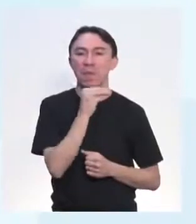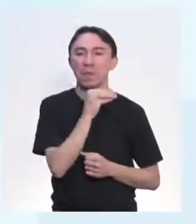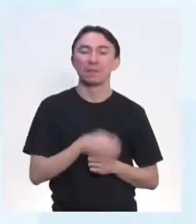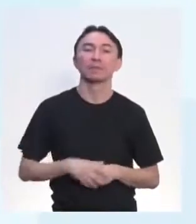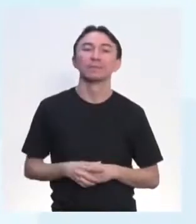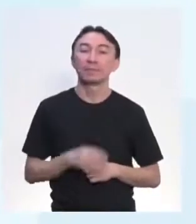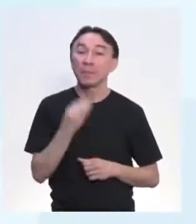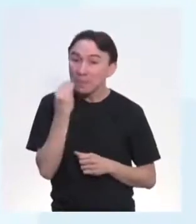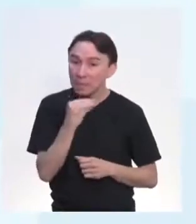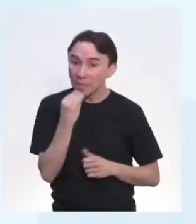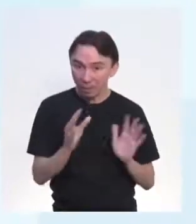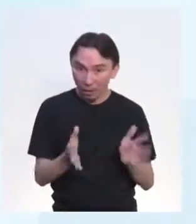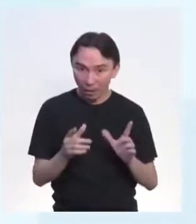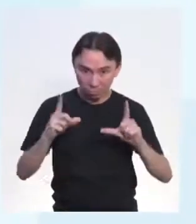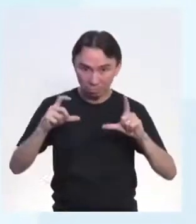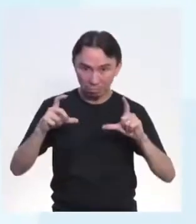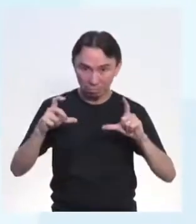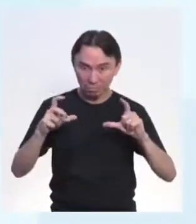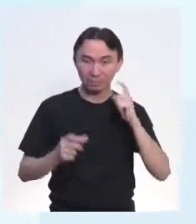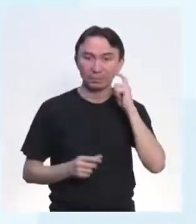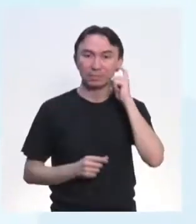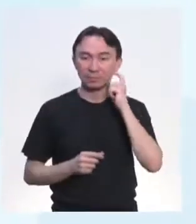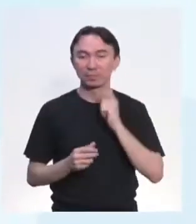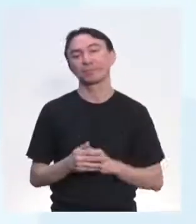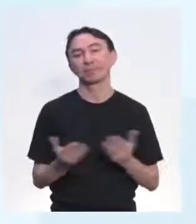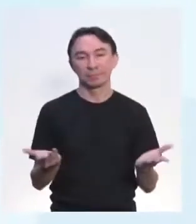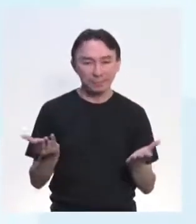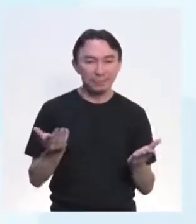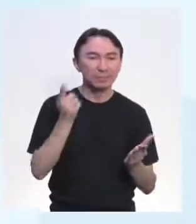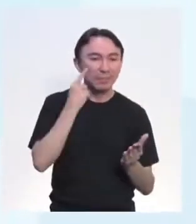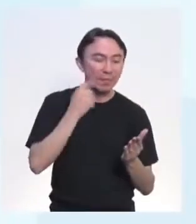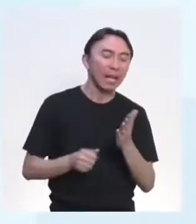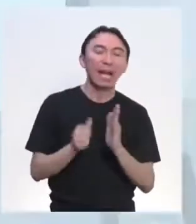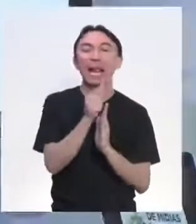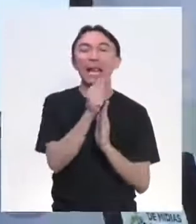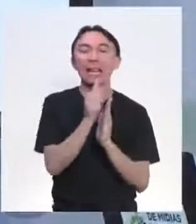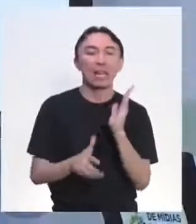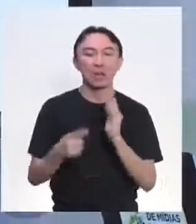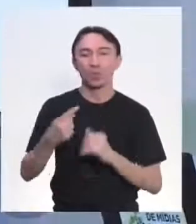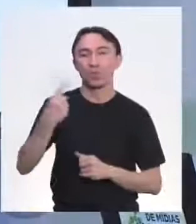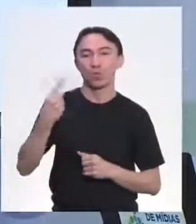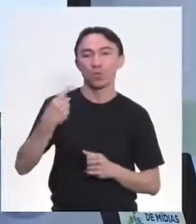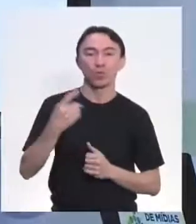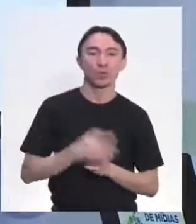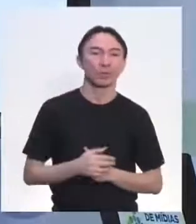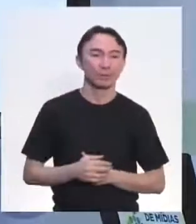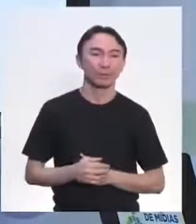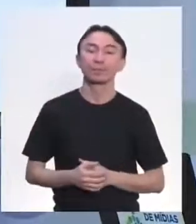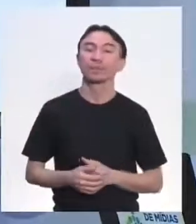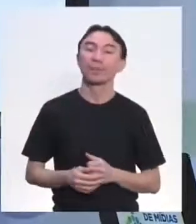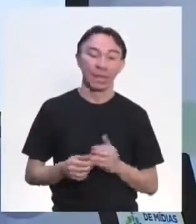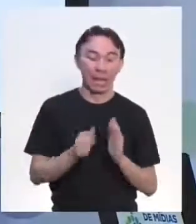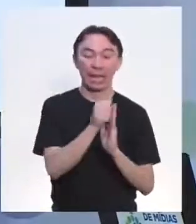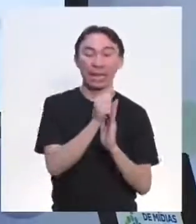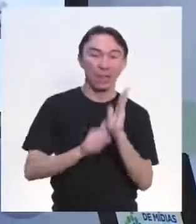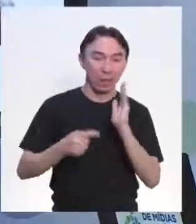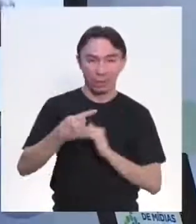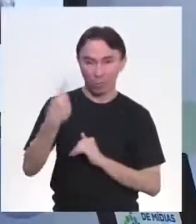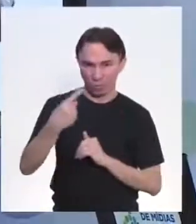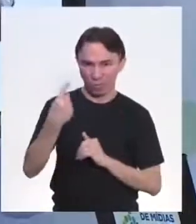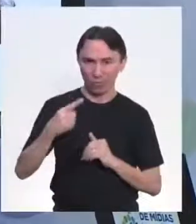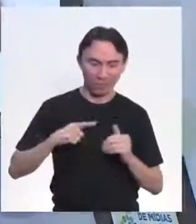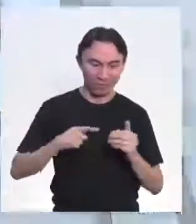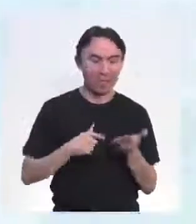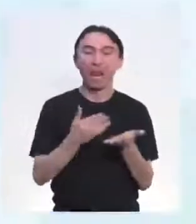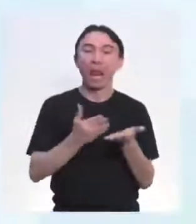Ok, tirar um print. Então, vamos lá. Atividade 1. A atividade 1 é lá do caderno